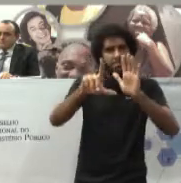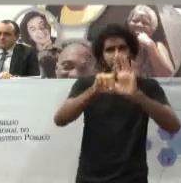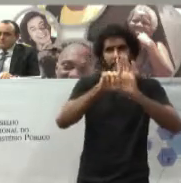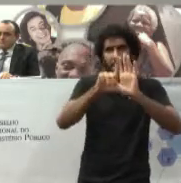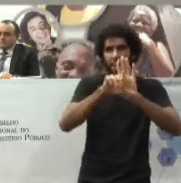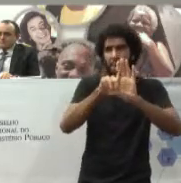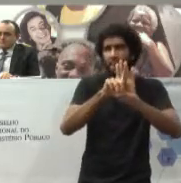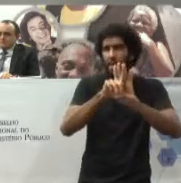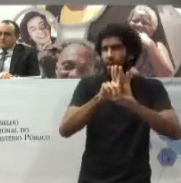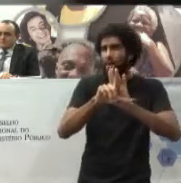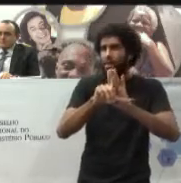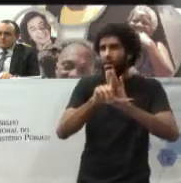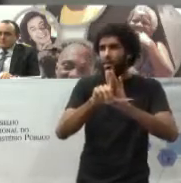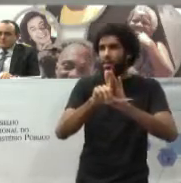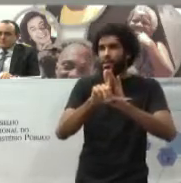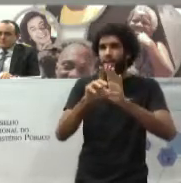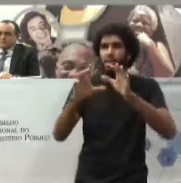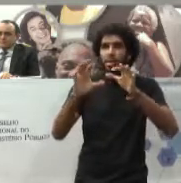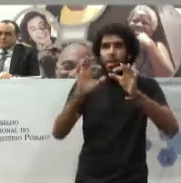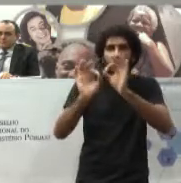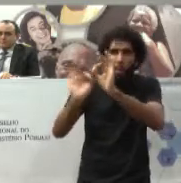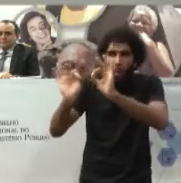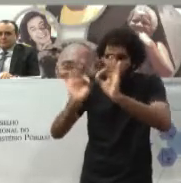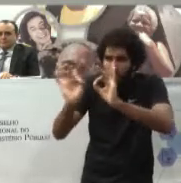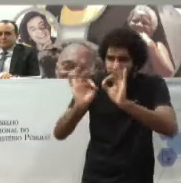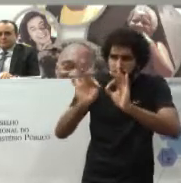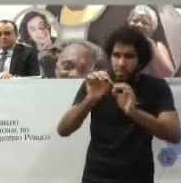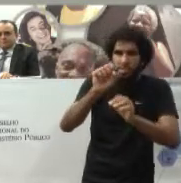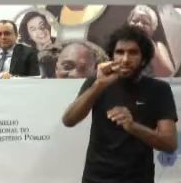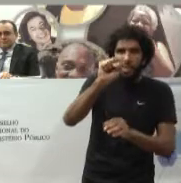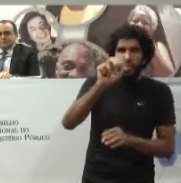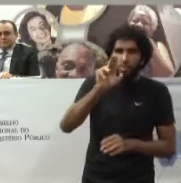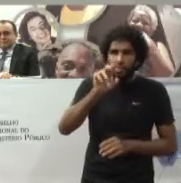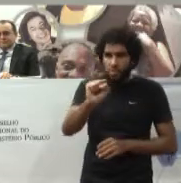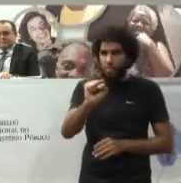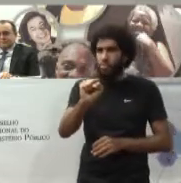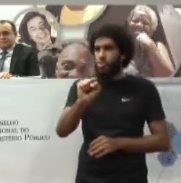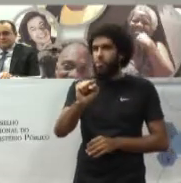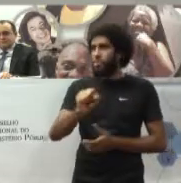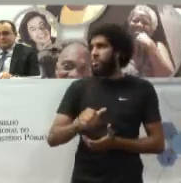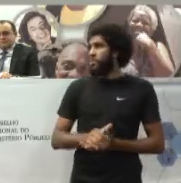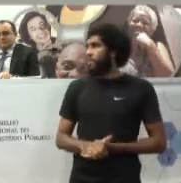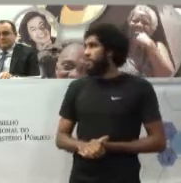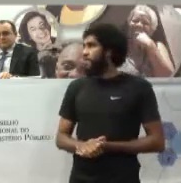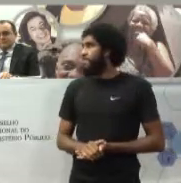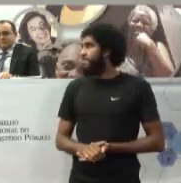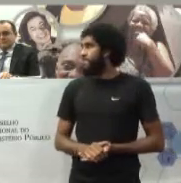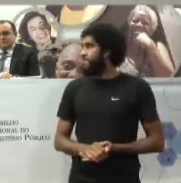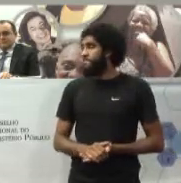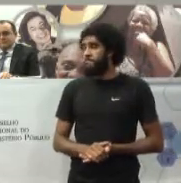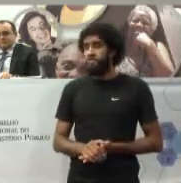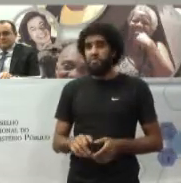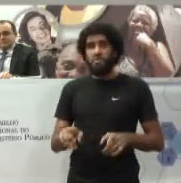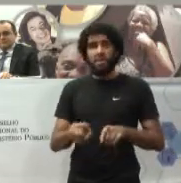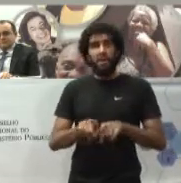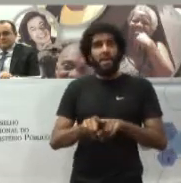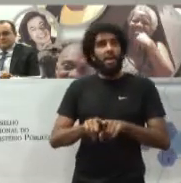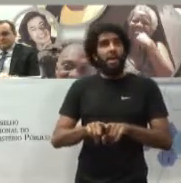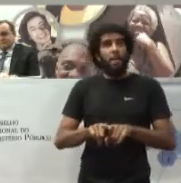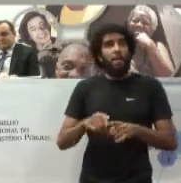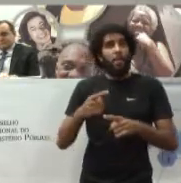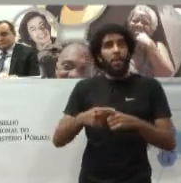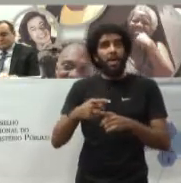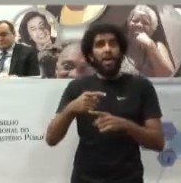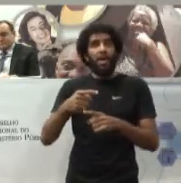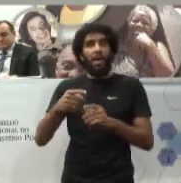lógica de organizar esse sistema organizar essa atividade econômica é diferente de qualquer outro país no mundo diferente